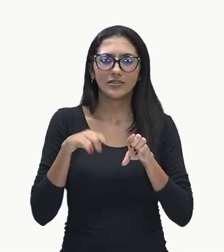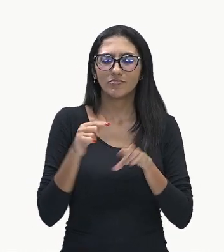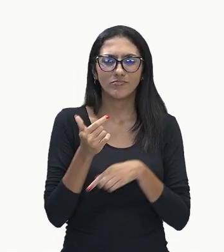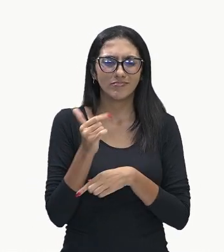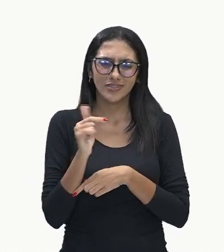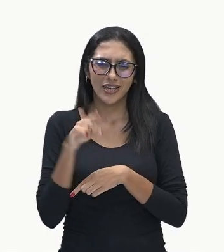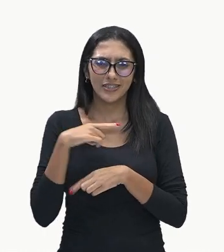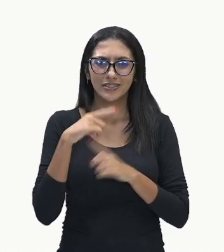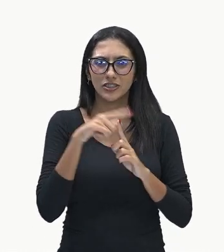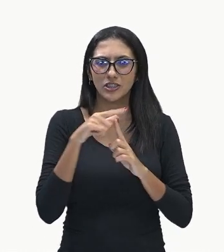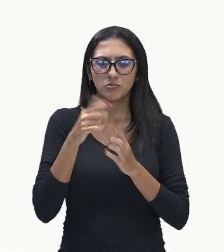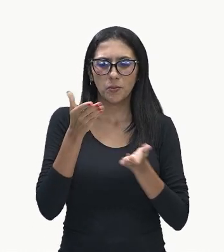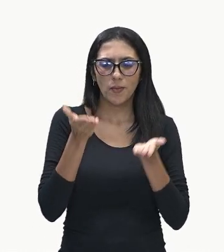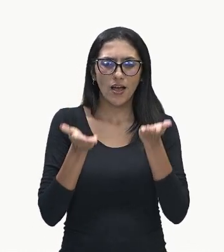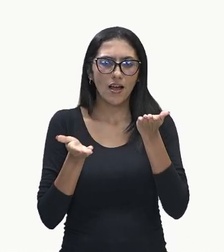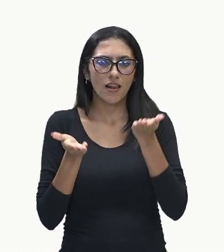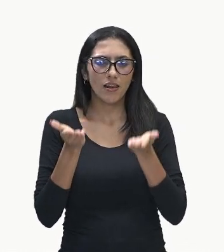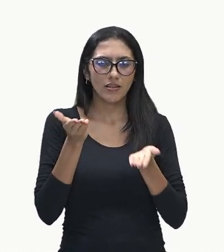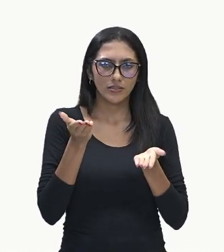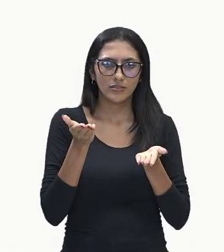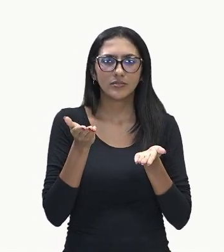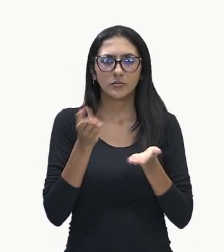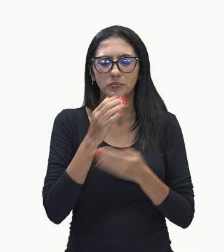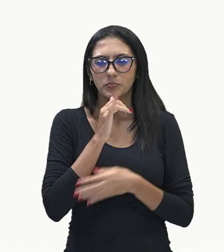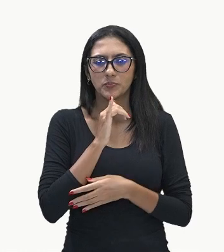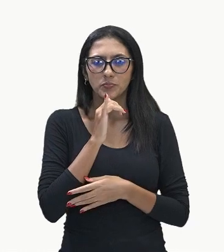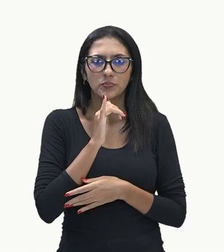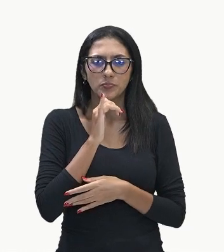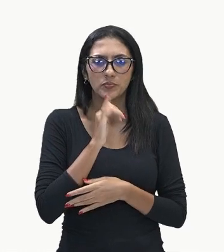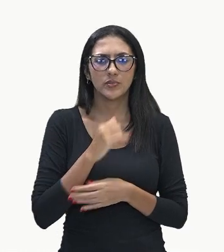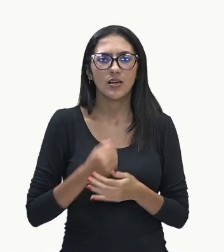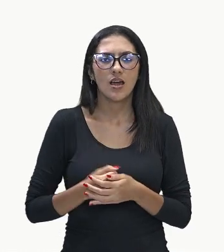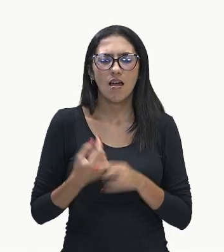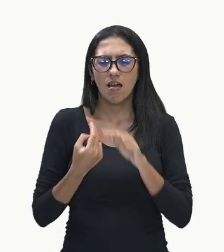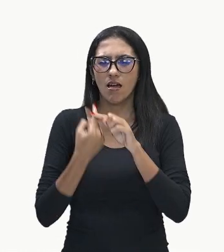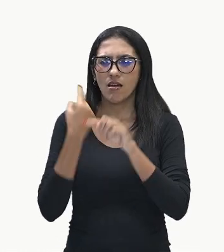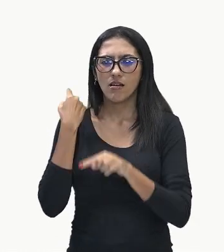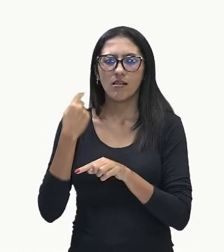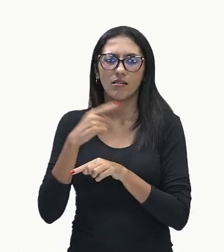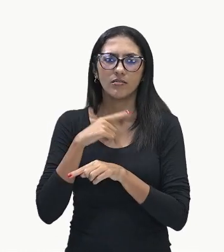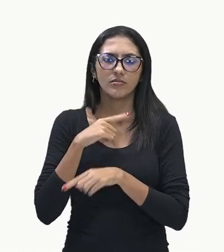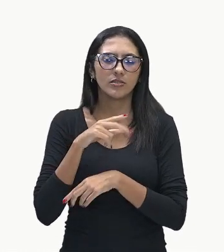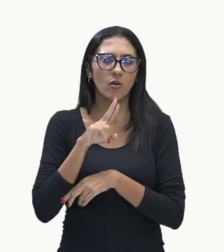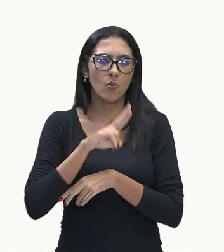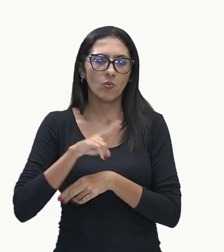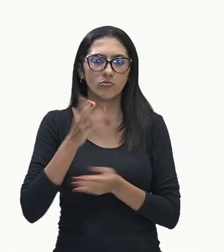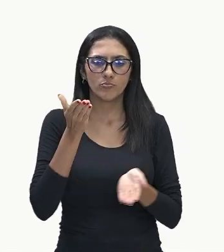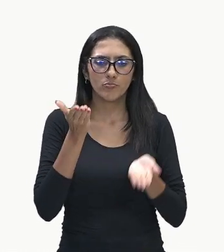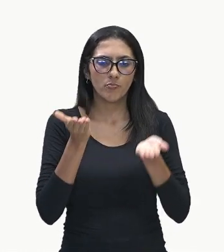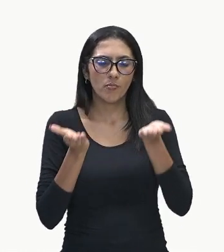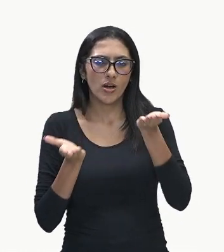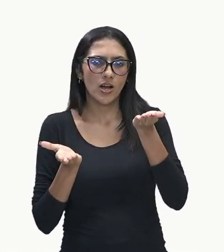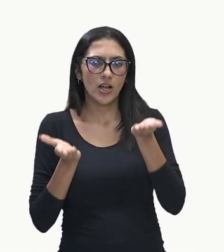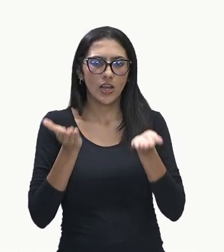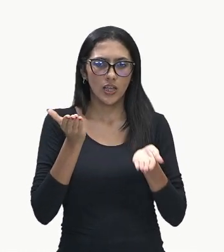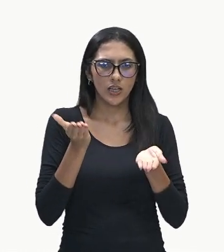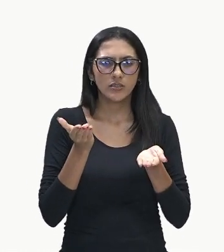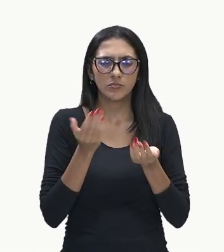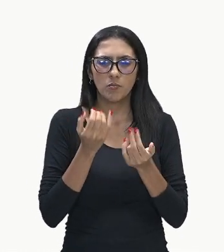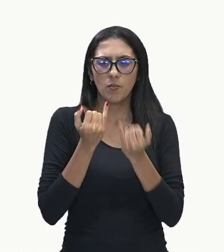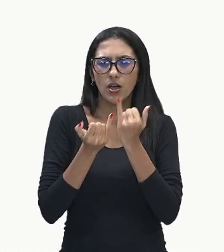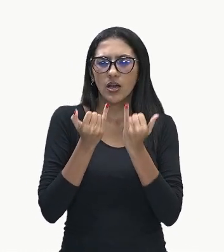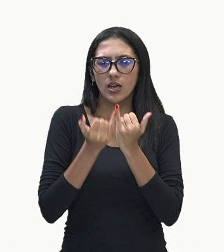se vê, é mais em feira. Antigamente existia aquela balança que era chamada balança de 2 pratos.